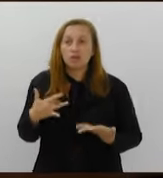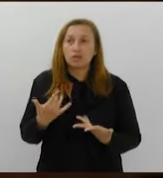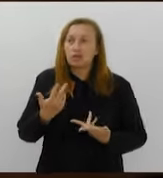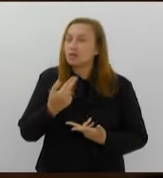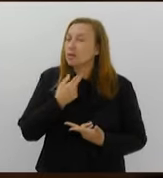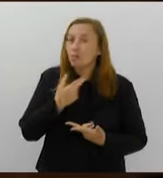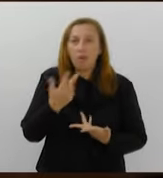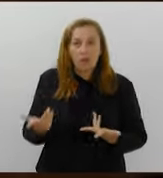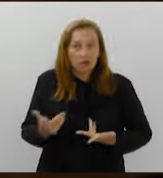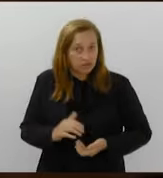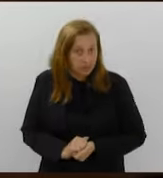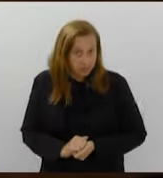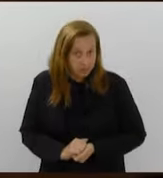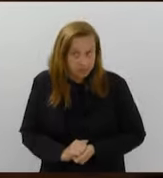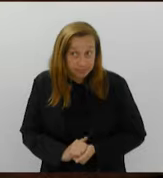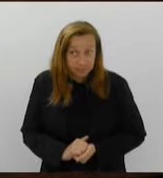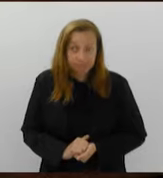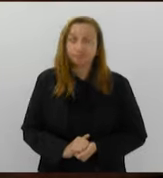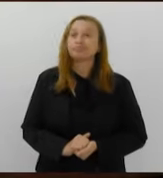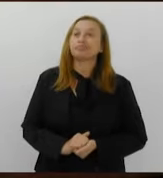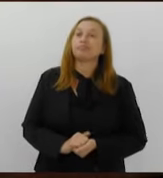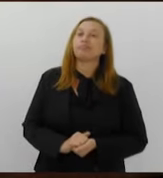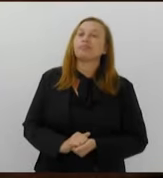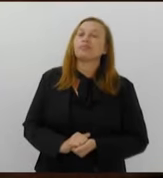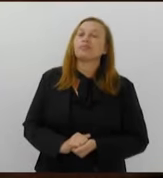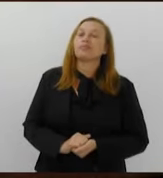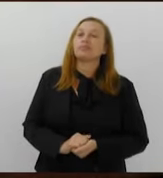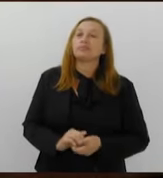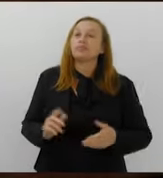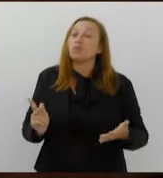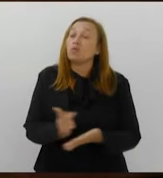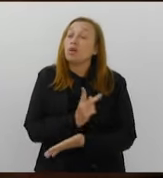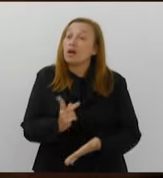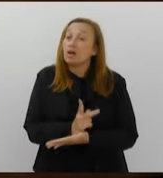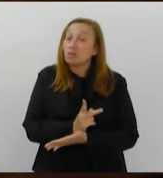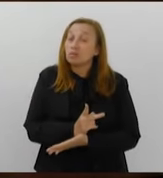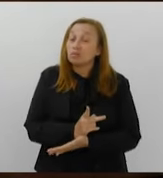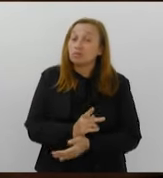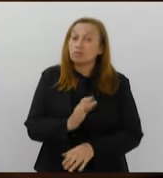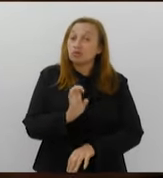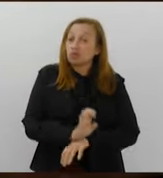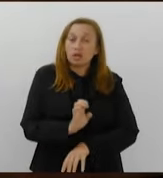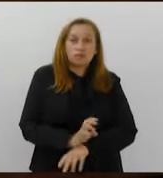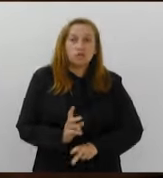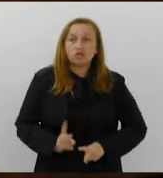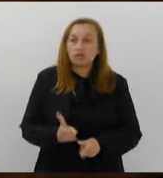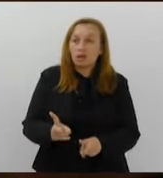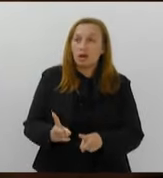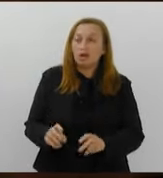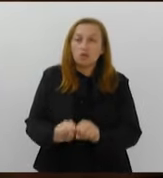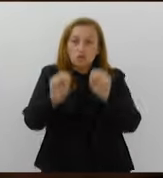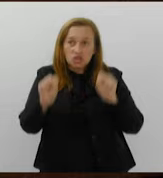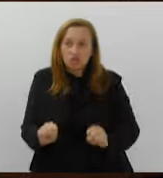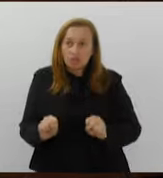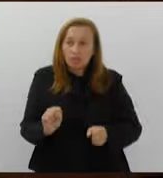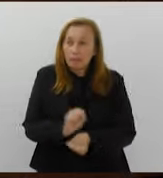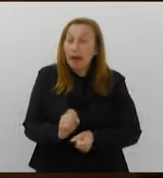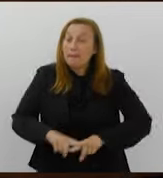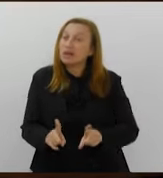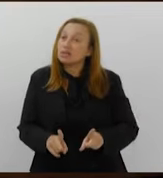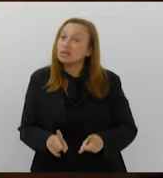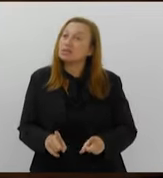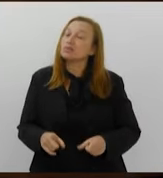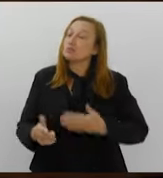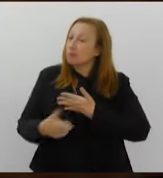de forma errônea, errada, pelo Estado. Sistema esse, deputado Alan, que foi feito para não funcionar, mas nós temos que fazer aqui o